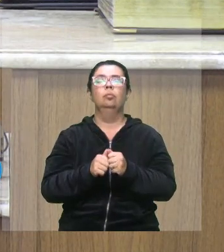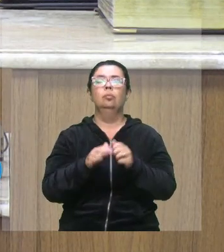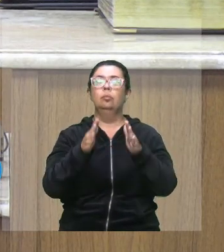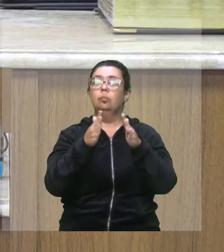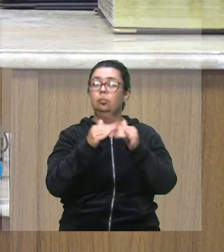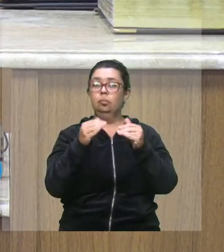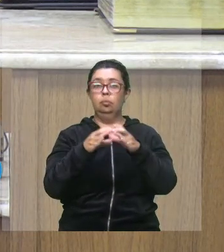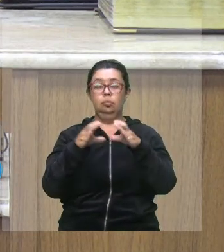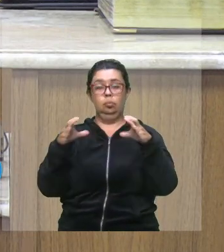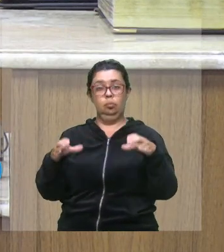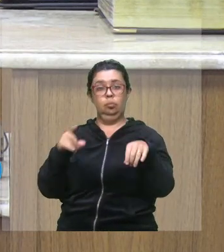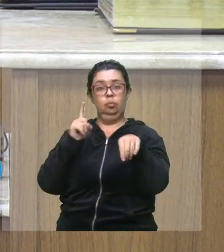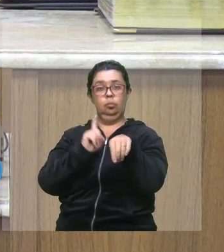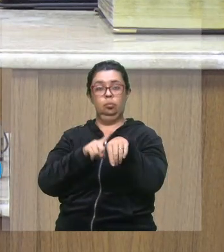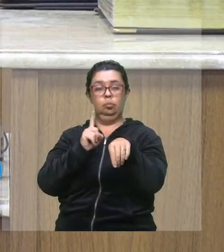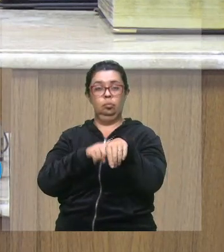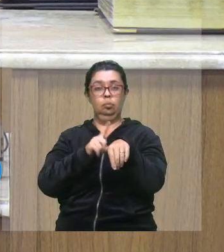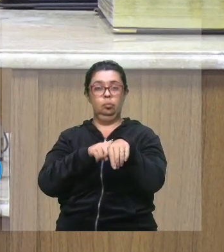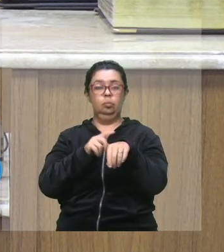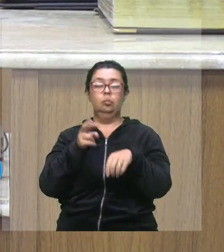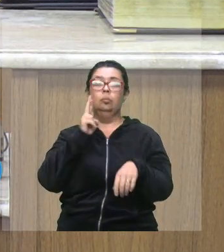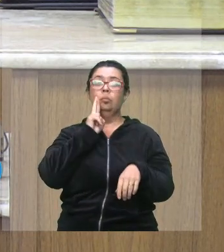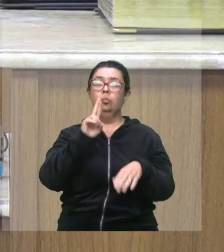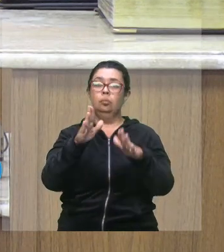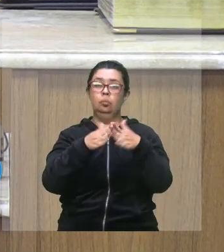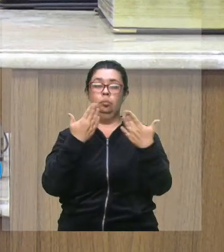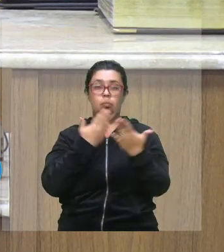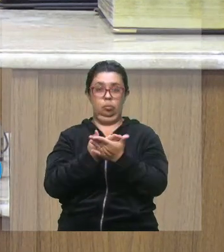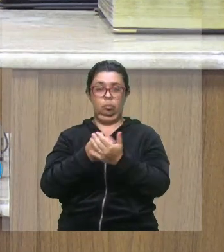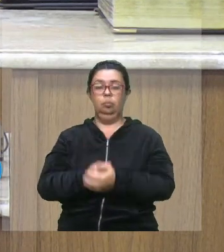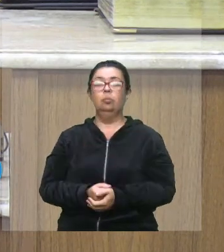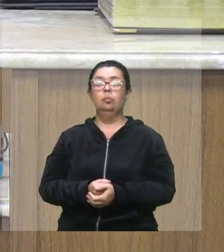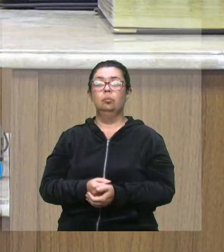de prorrogação de prazo para